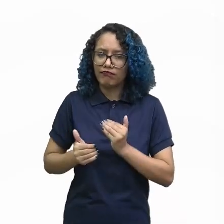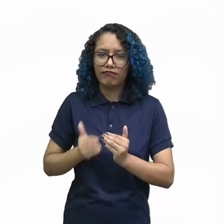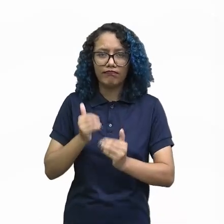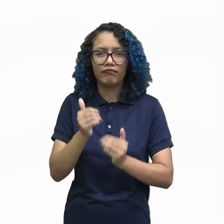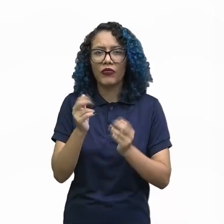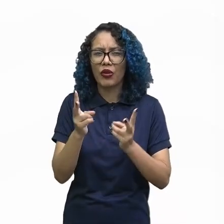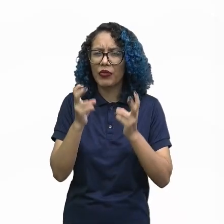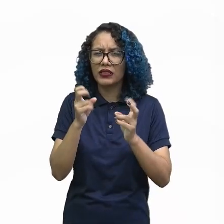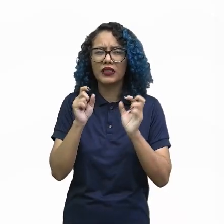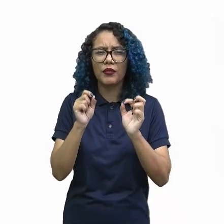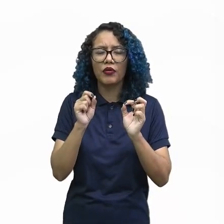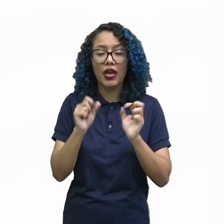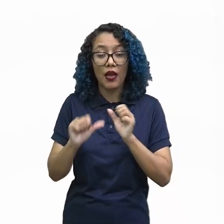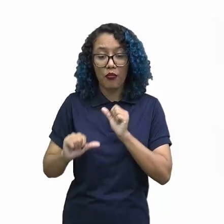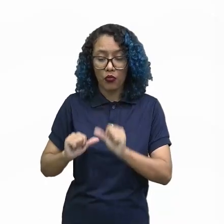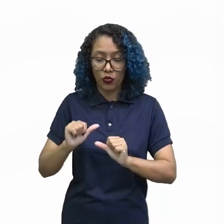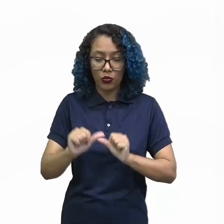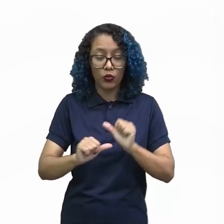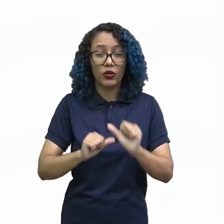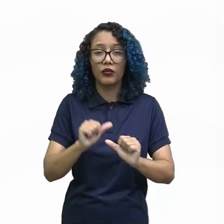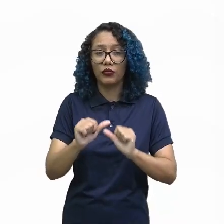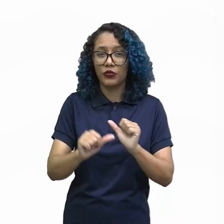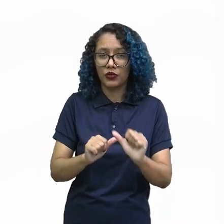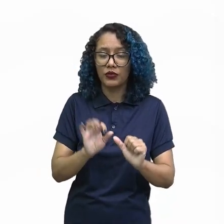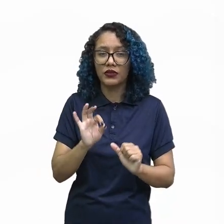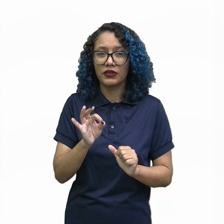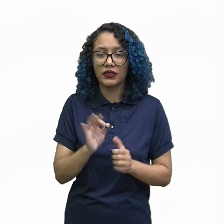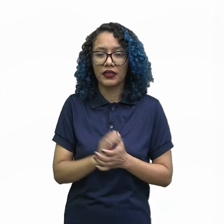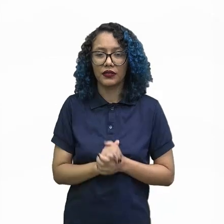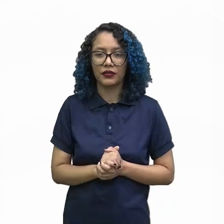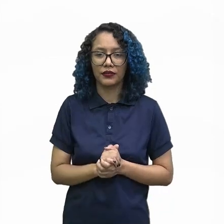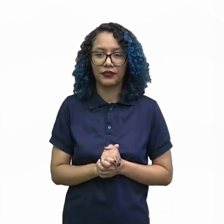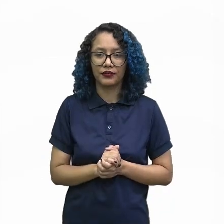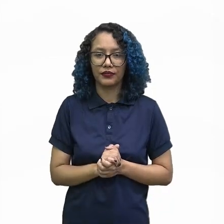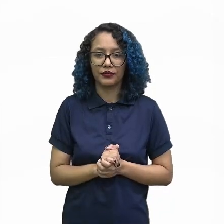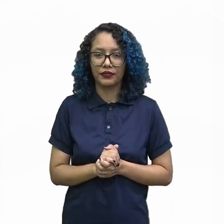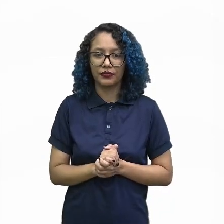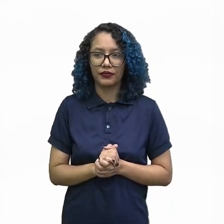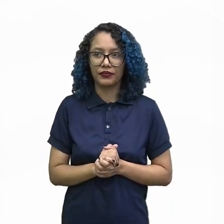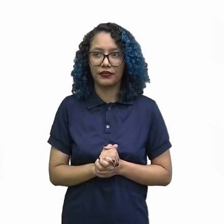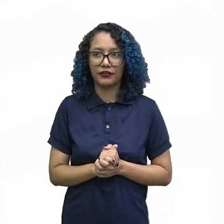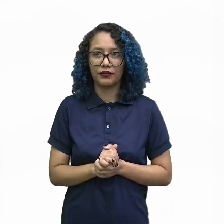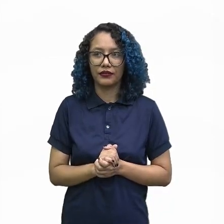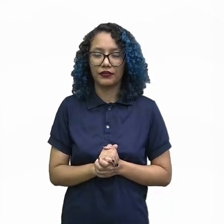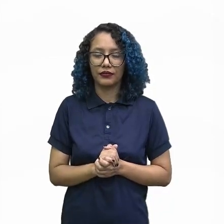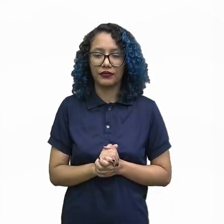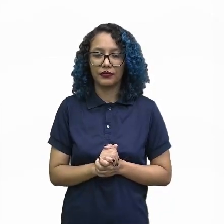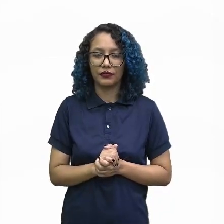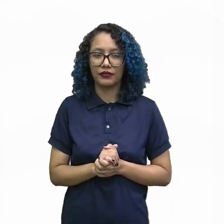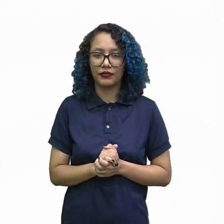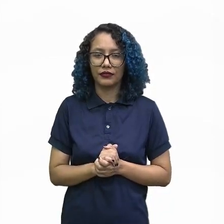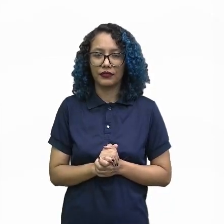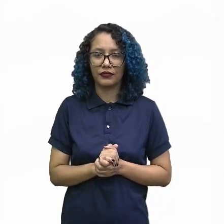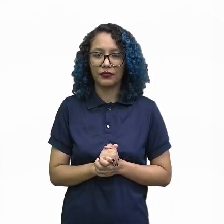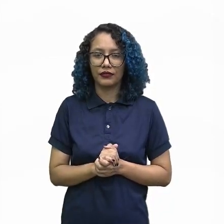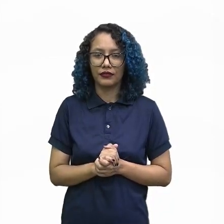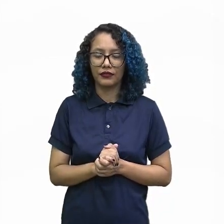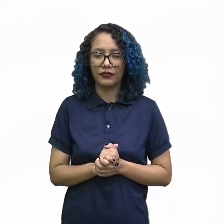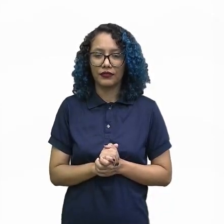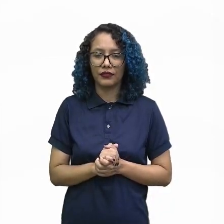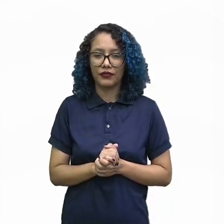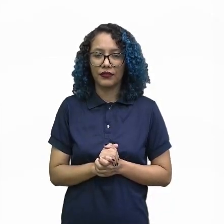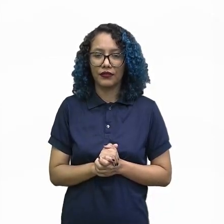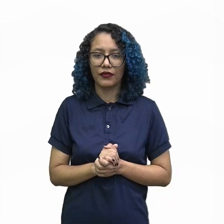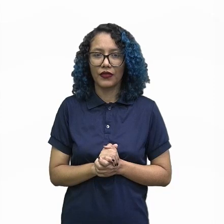que isso só vai modificando, saindo da tenda do formato de circo, saindo de gaiolas,